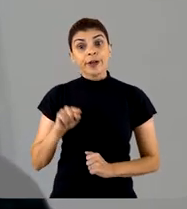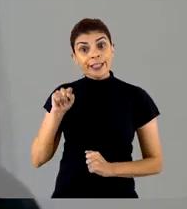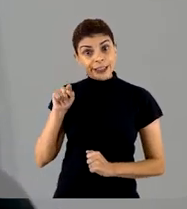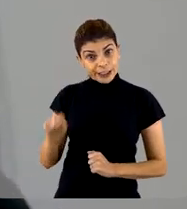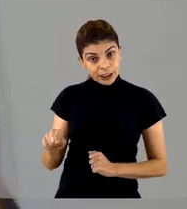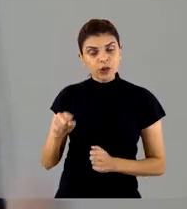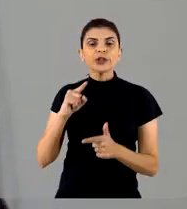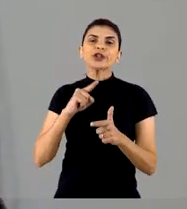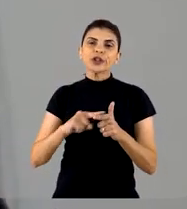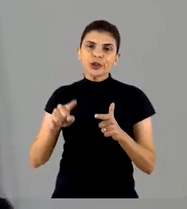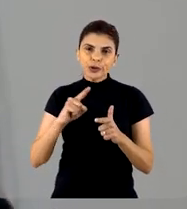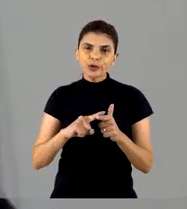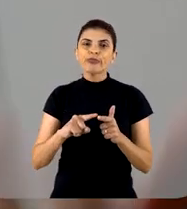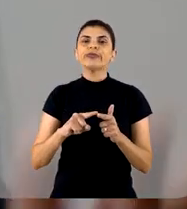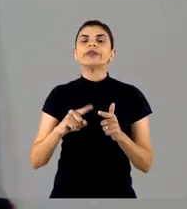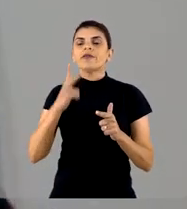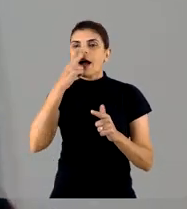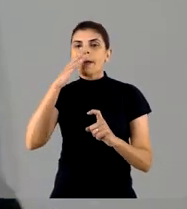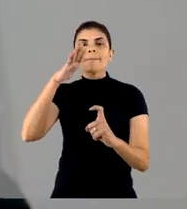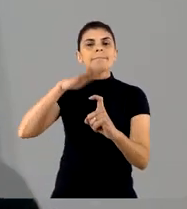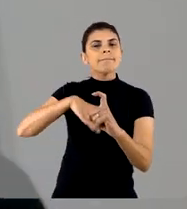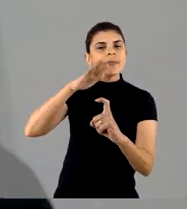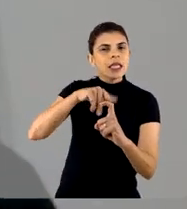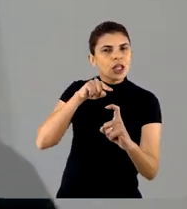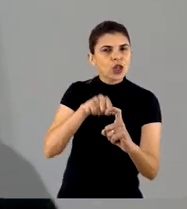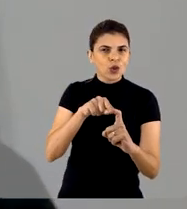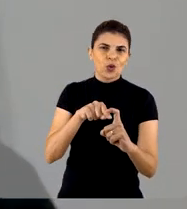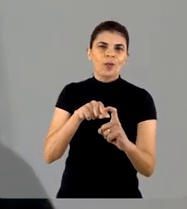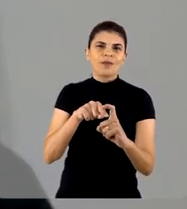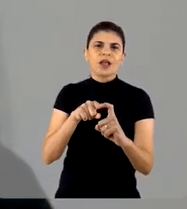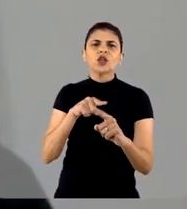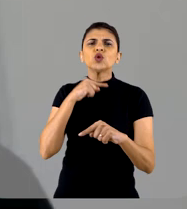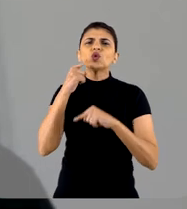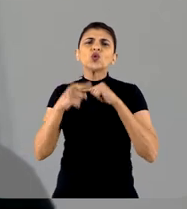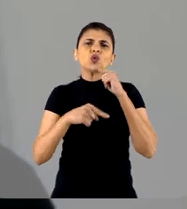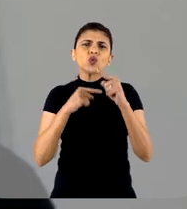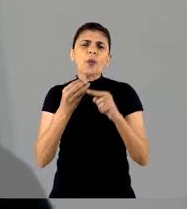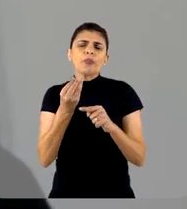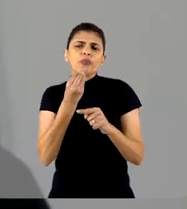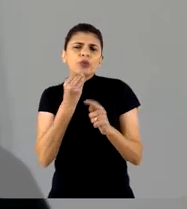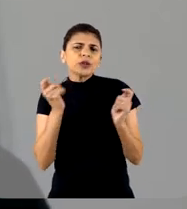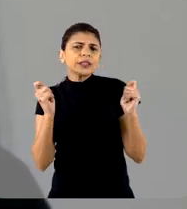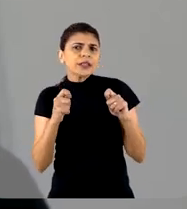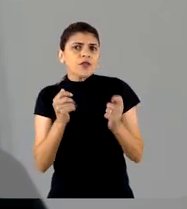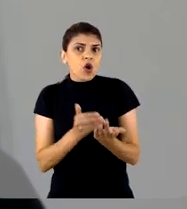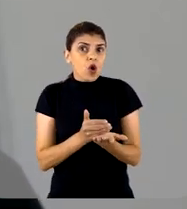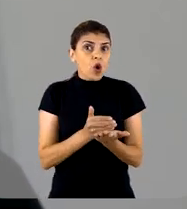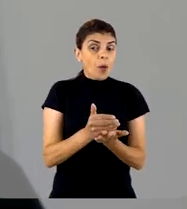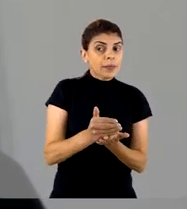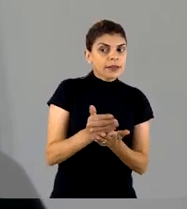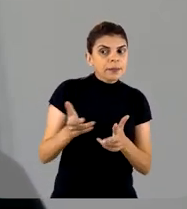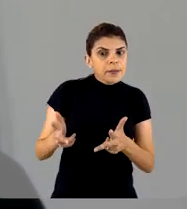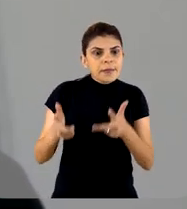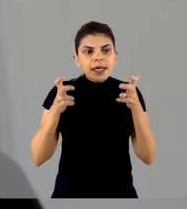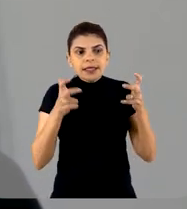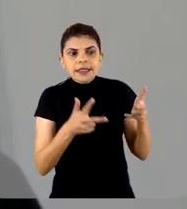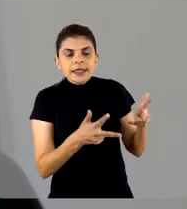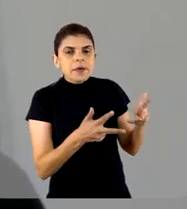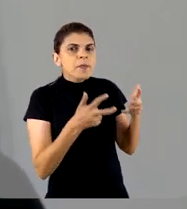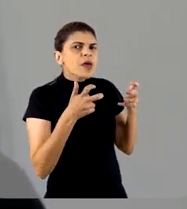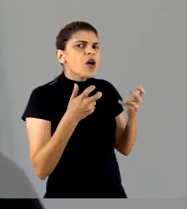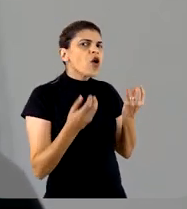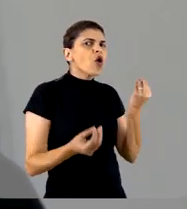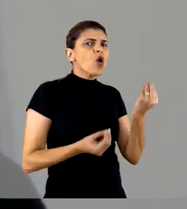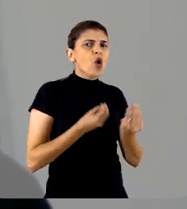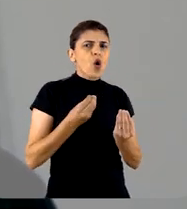isso que a ideia de desenvolvimento é um mito, né? E que, sem sombra de dúvida, é possível a gente começar a